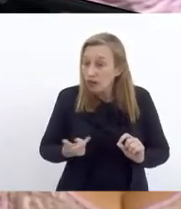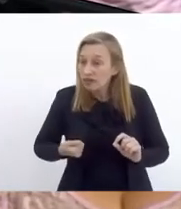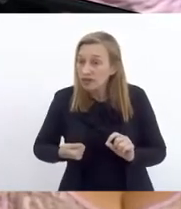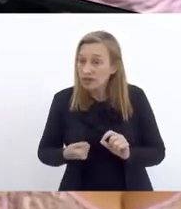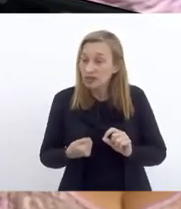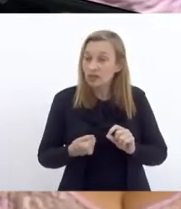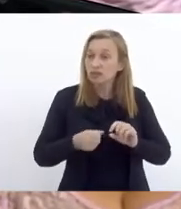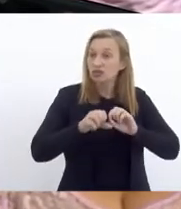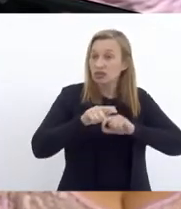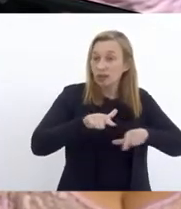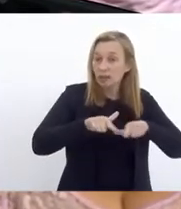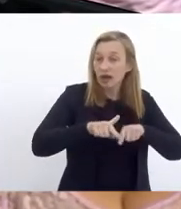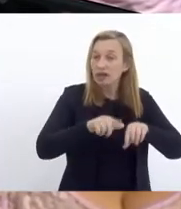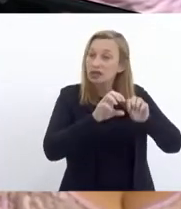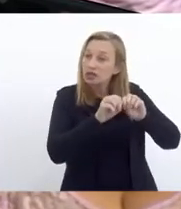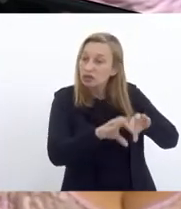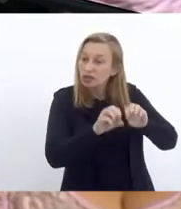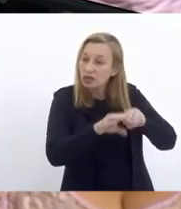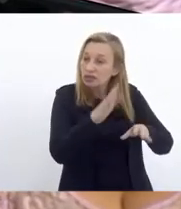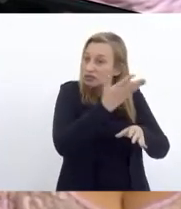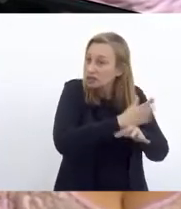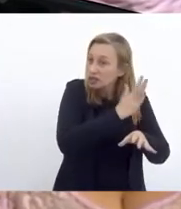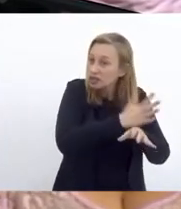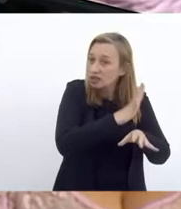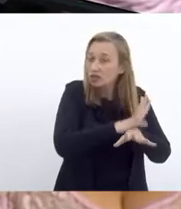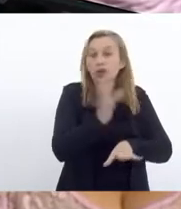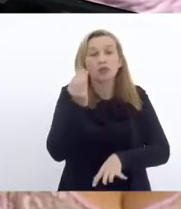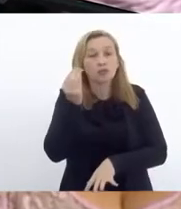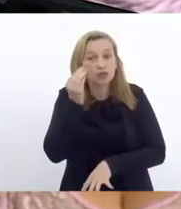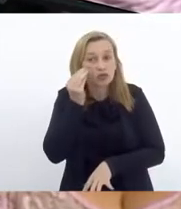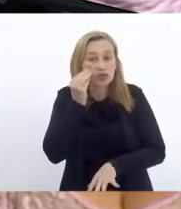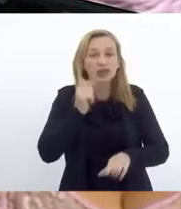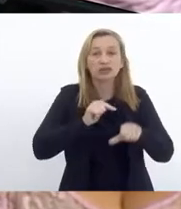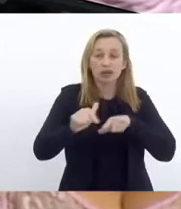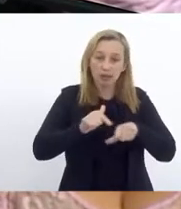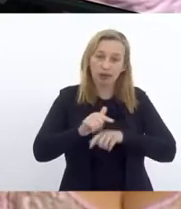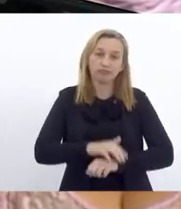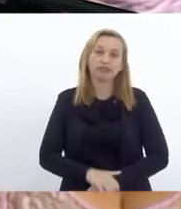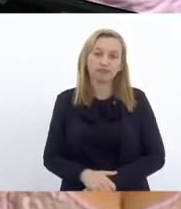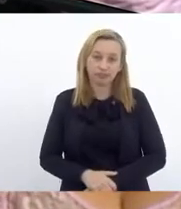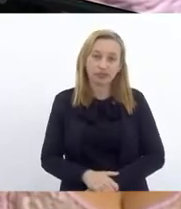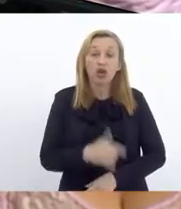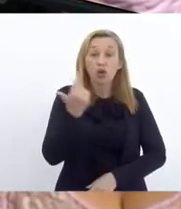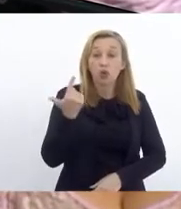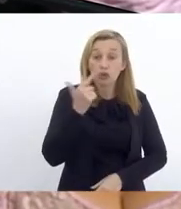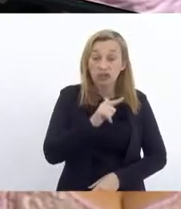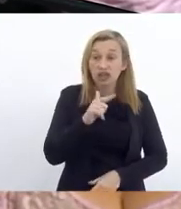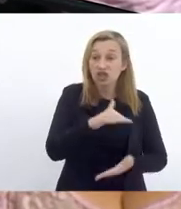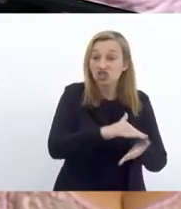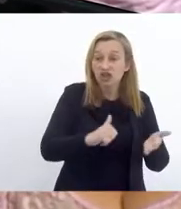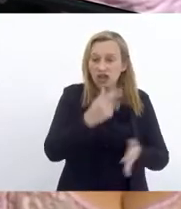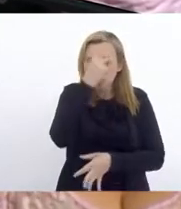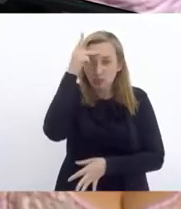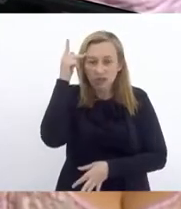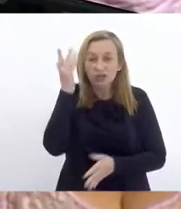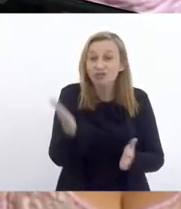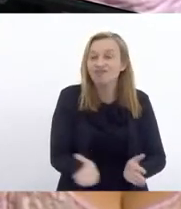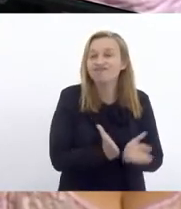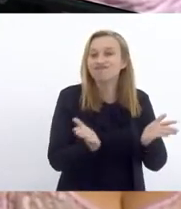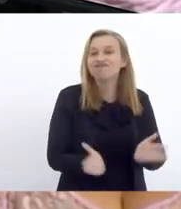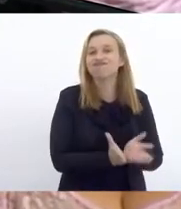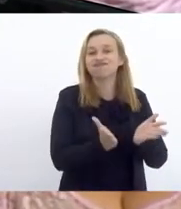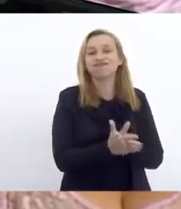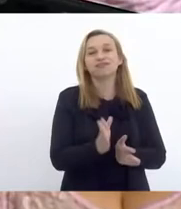de educação, de treinamento e oportunidade de emprego. E é isso que a gente consegue tirar as pessoas da pobreza,